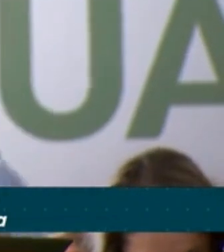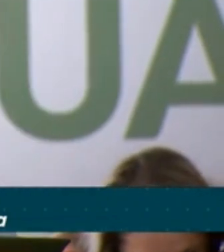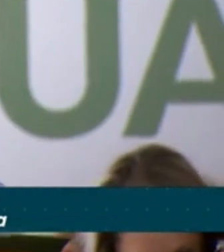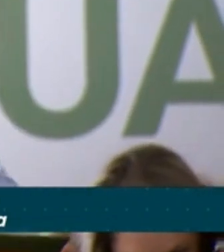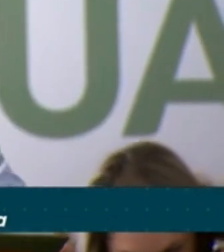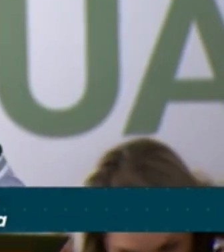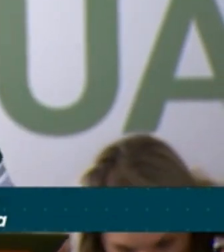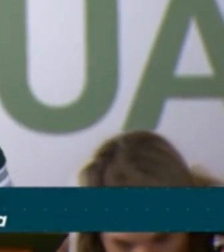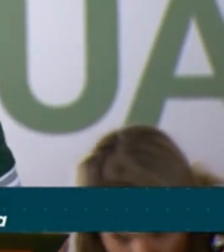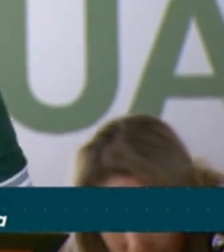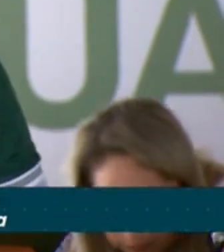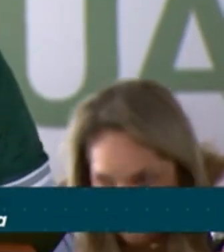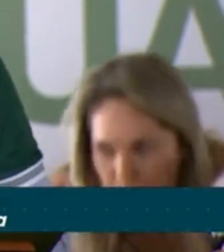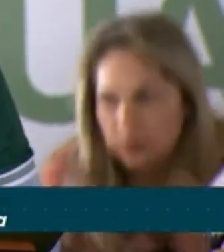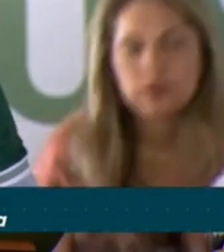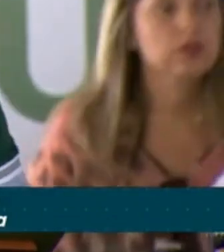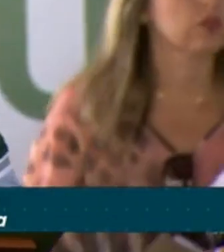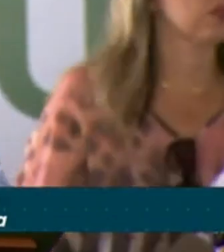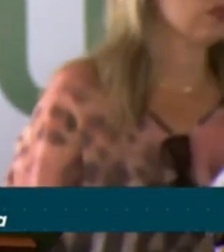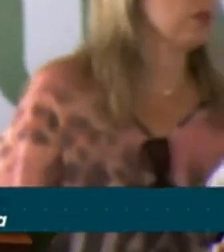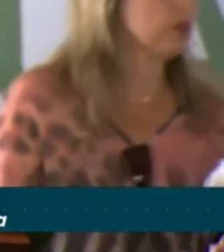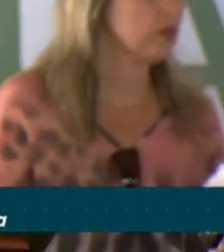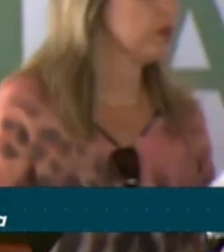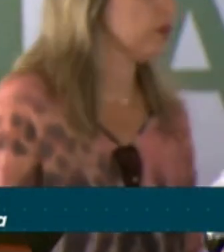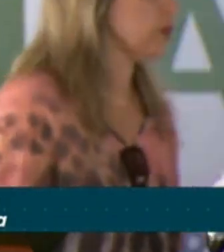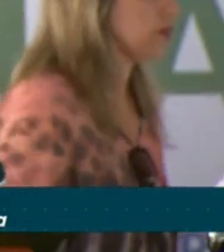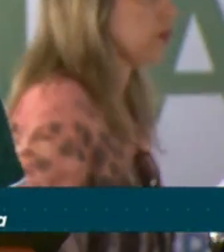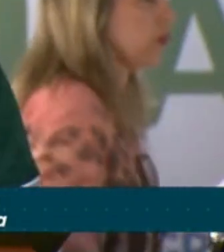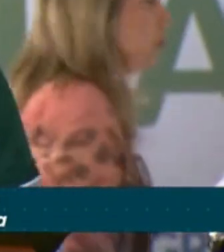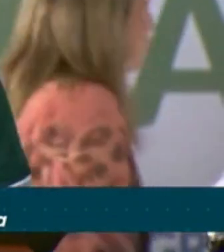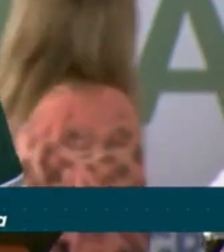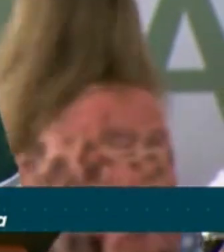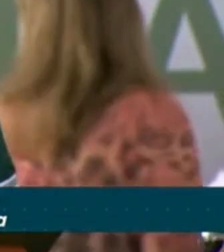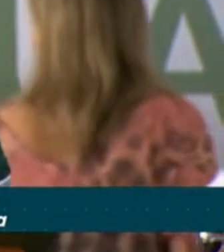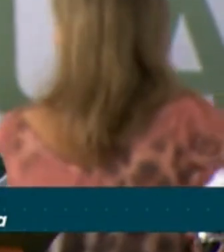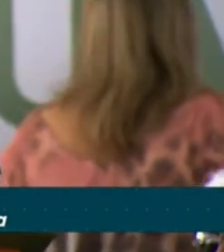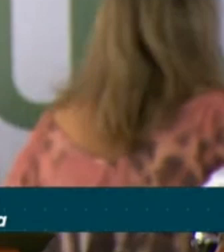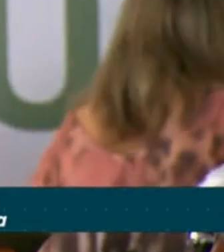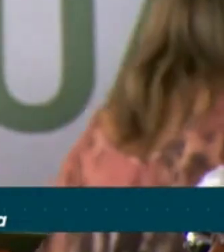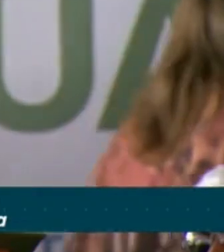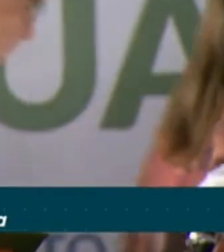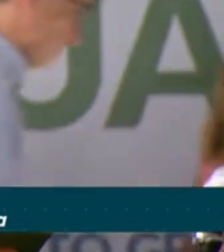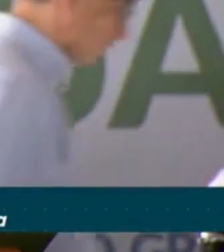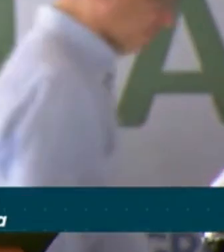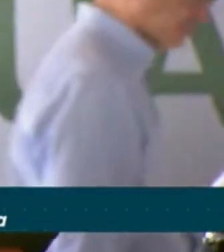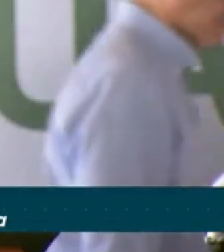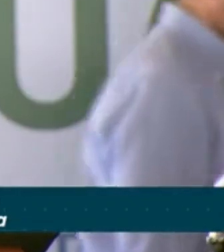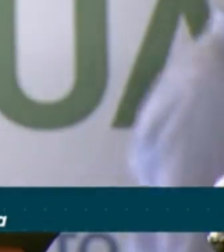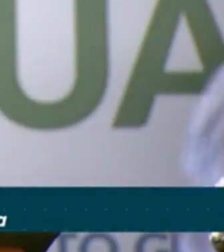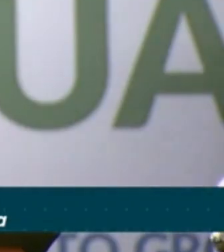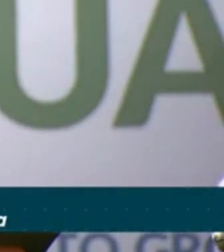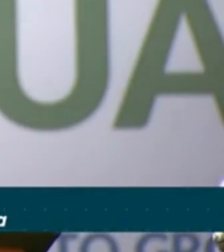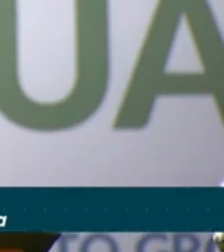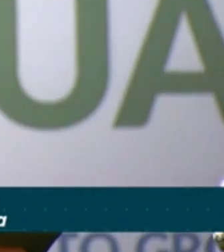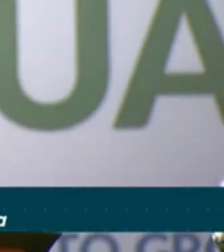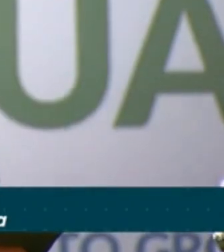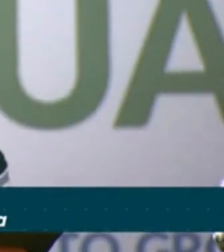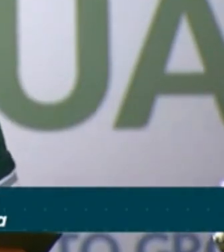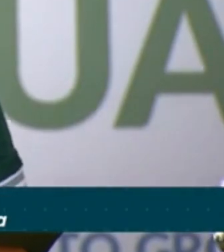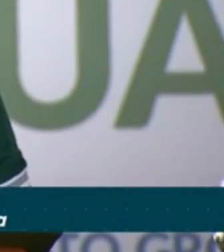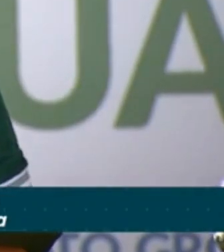Meu povo maravilhoso, do coração do Brasil, não existe satisfação melhor do que